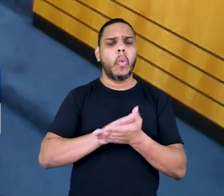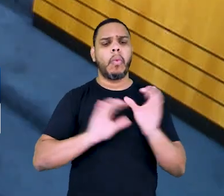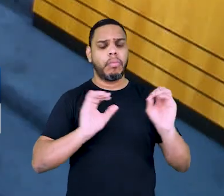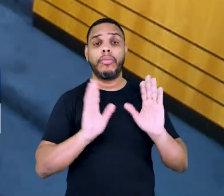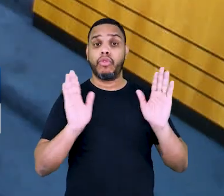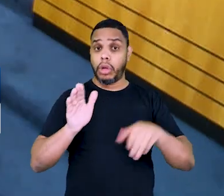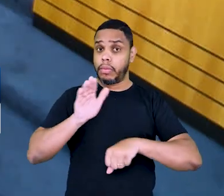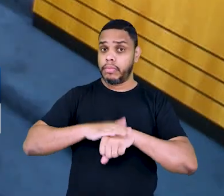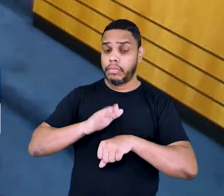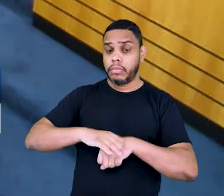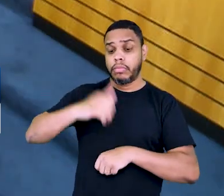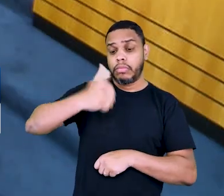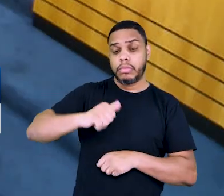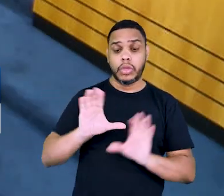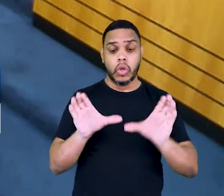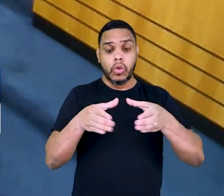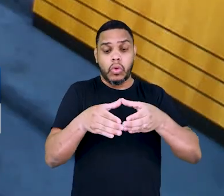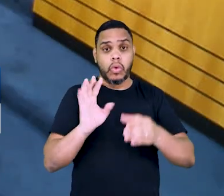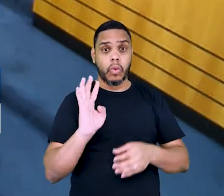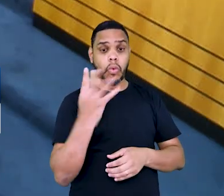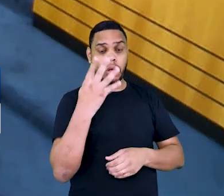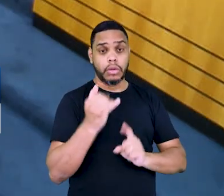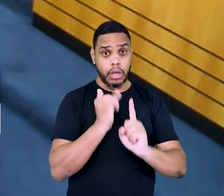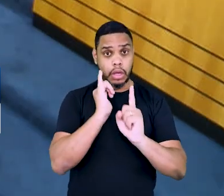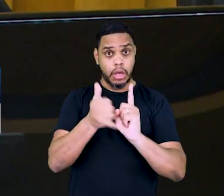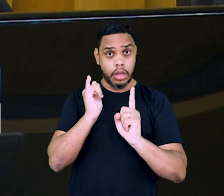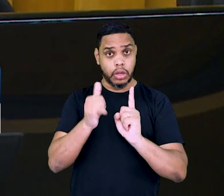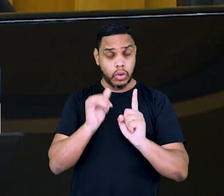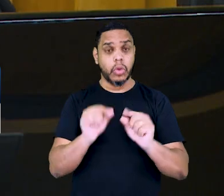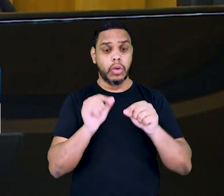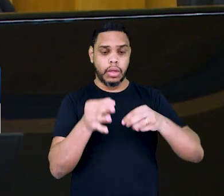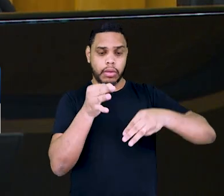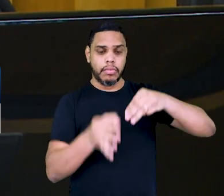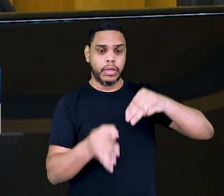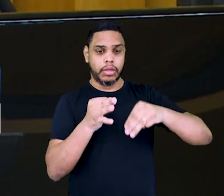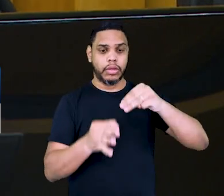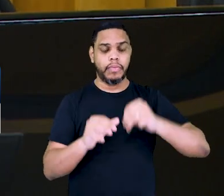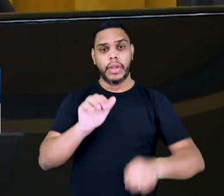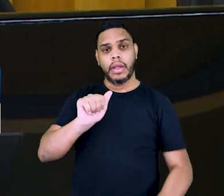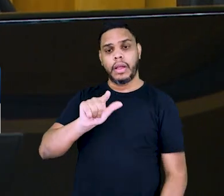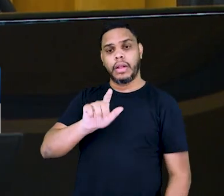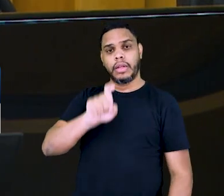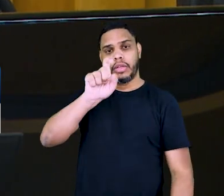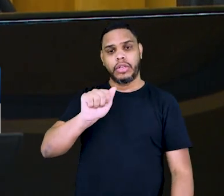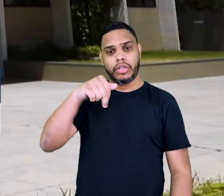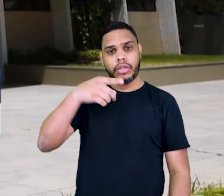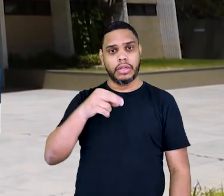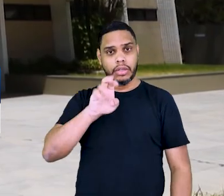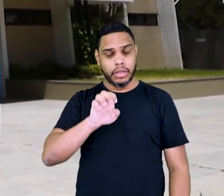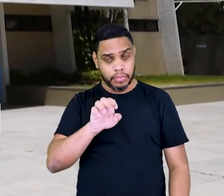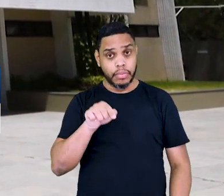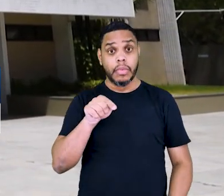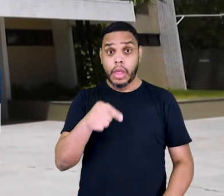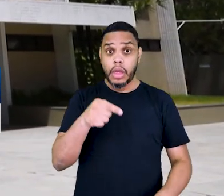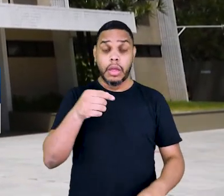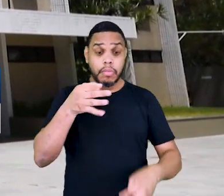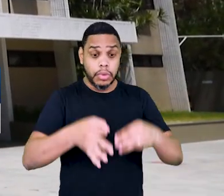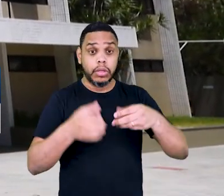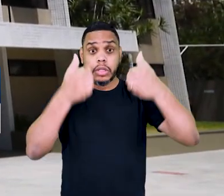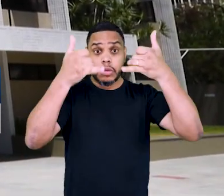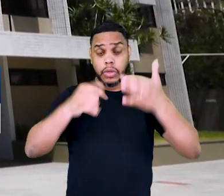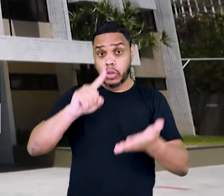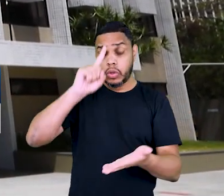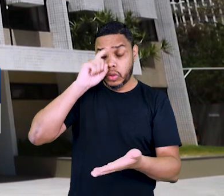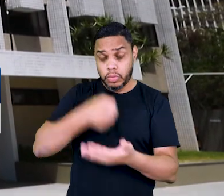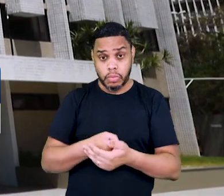analisado pela 4ª turma. O relator do recurso foi o ministro Alexandre Ramos. Ele ponderou que a decisão do Tribunal